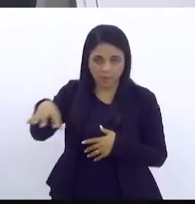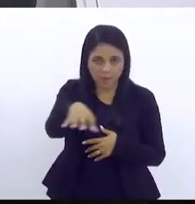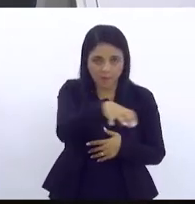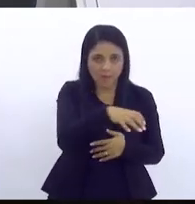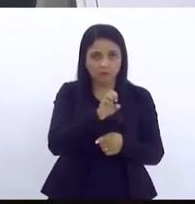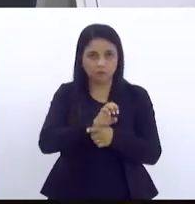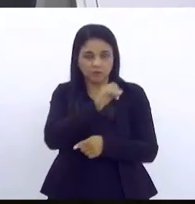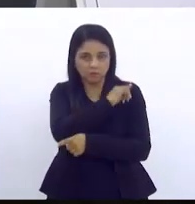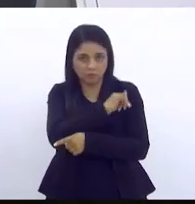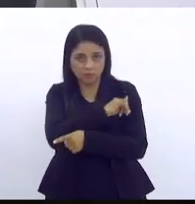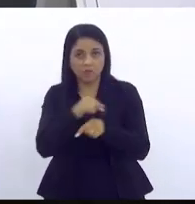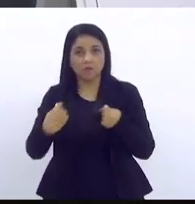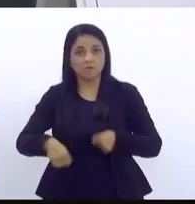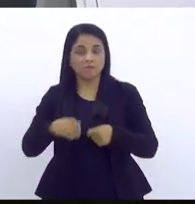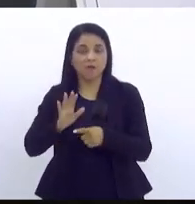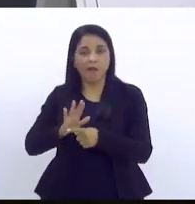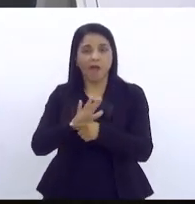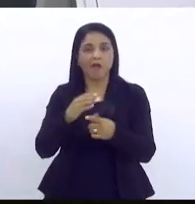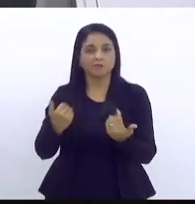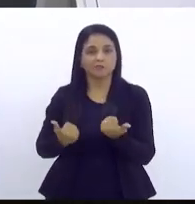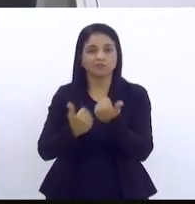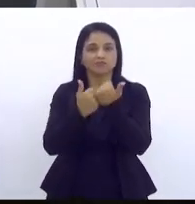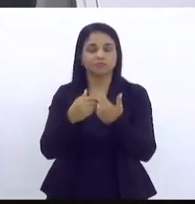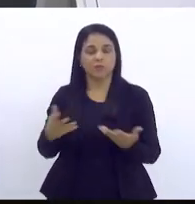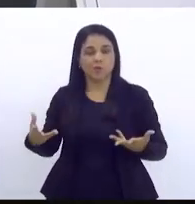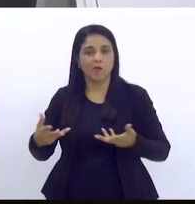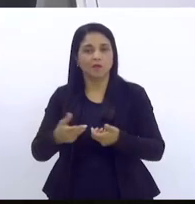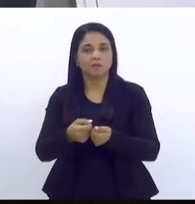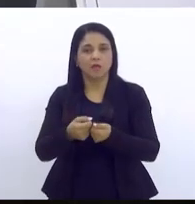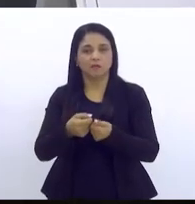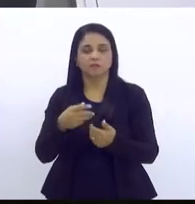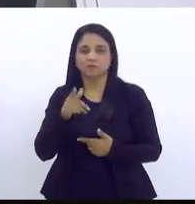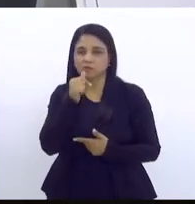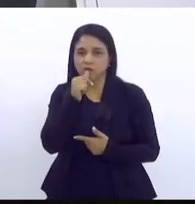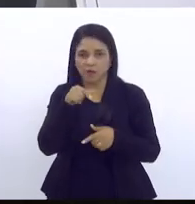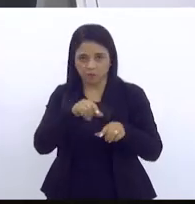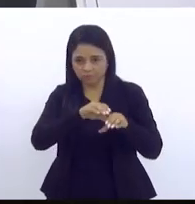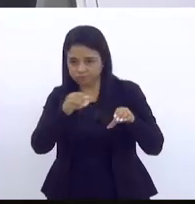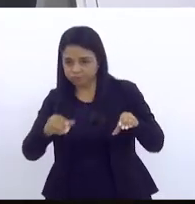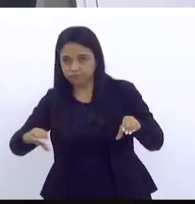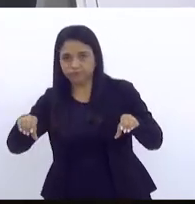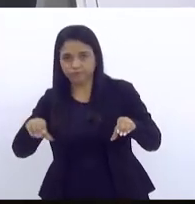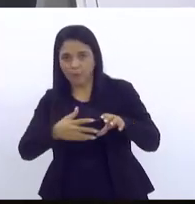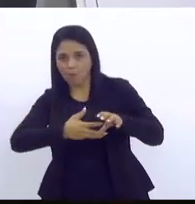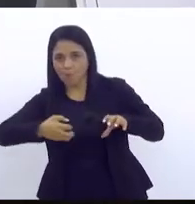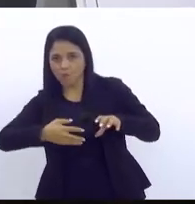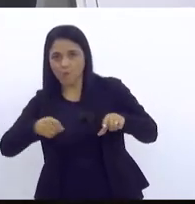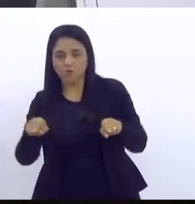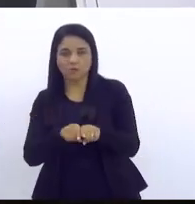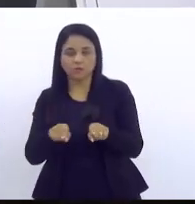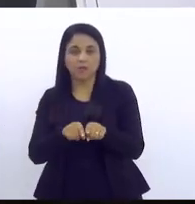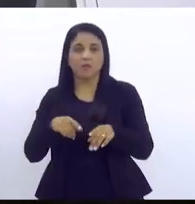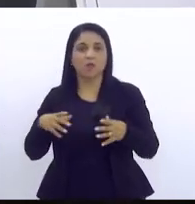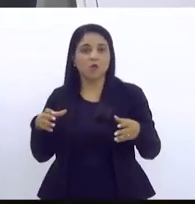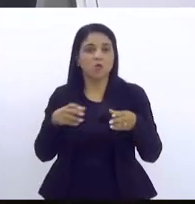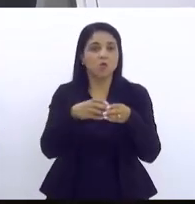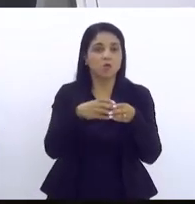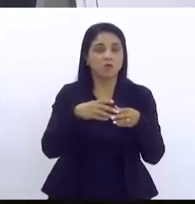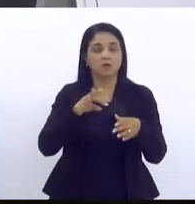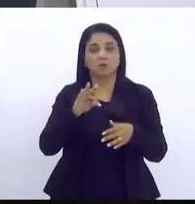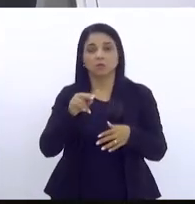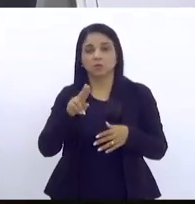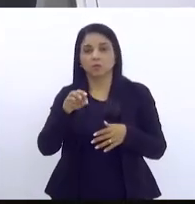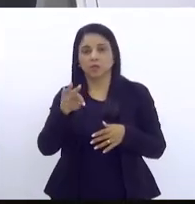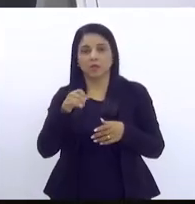elas contribuem pra questão ah da da qualidade do abastecimento de água uma uma promotoria de tutela coletiva do meio ambiente por